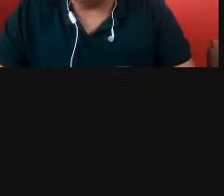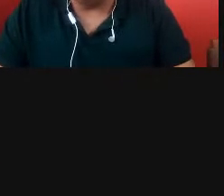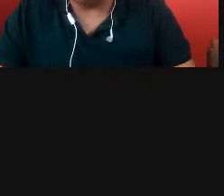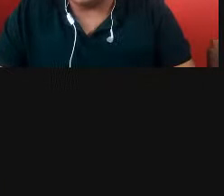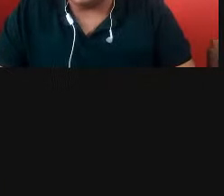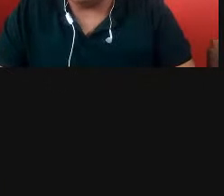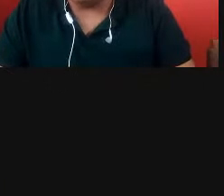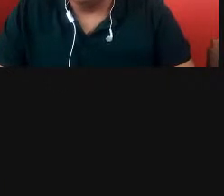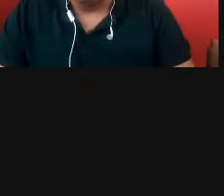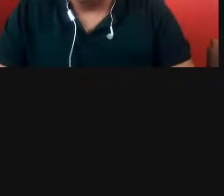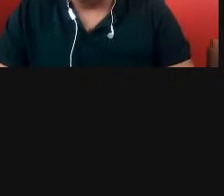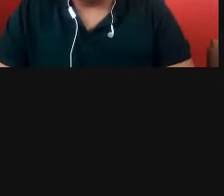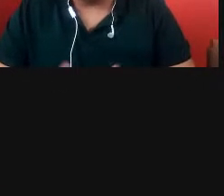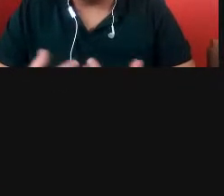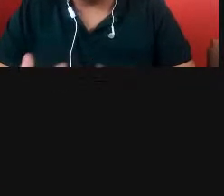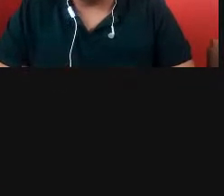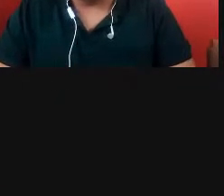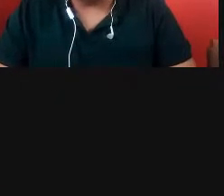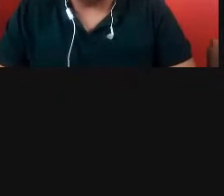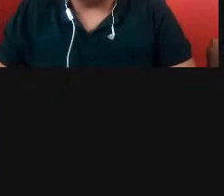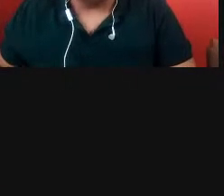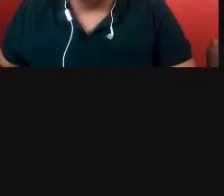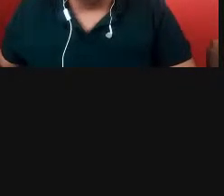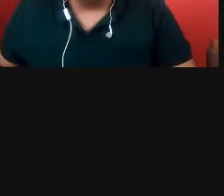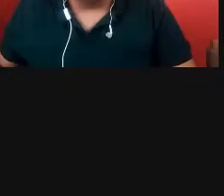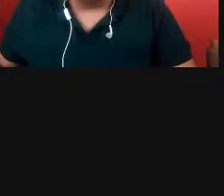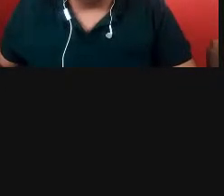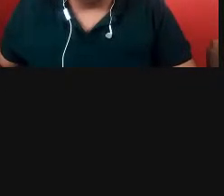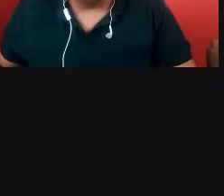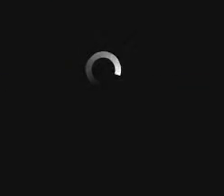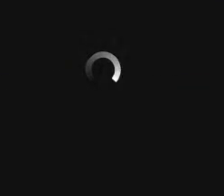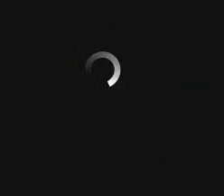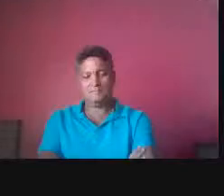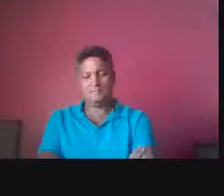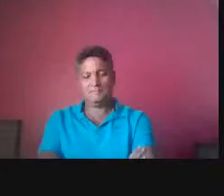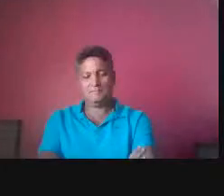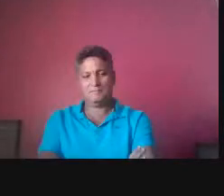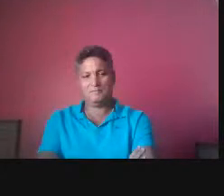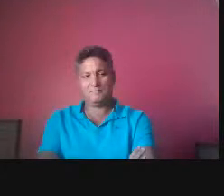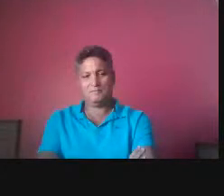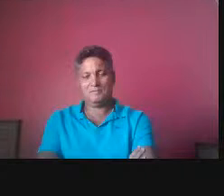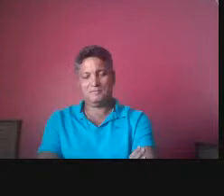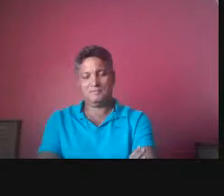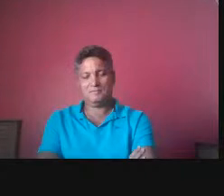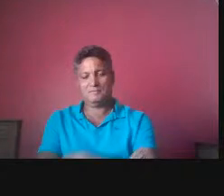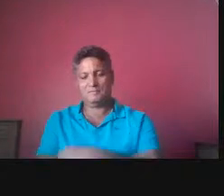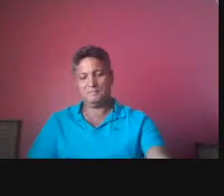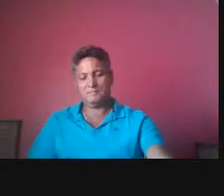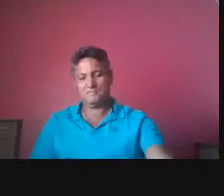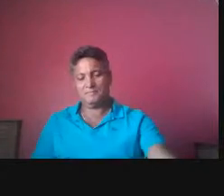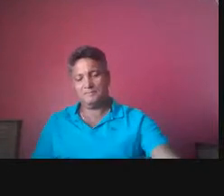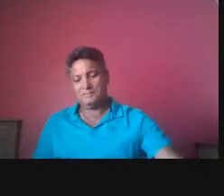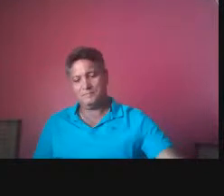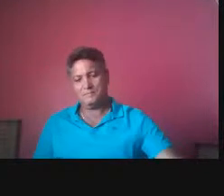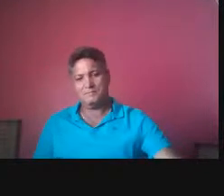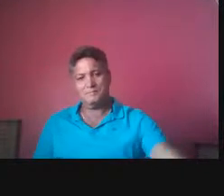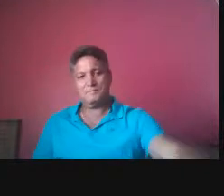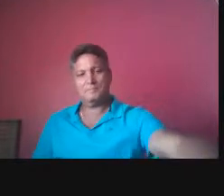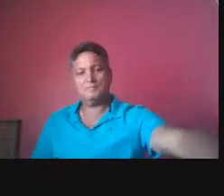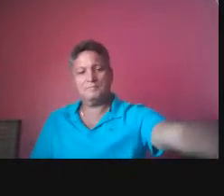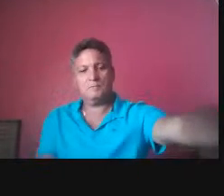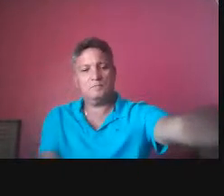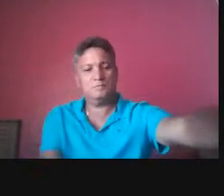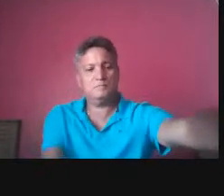contrário. Em alguns casos, ela é até acentuada. por algumas políticas, assim, que não trazem